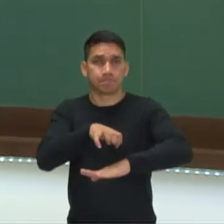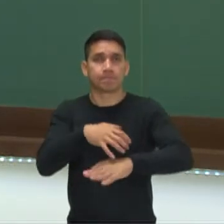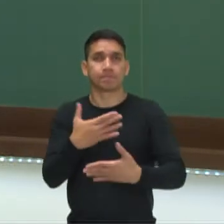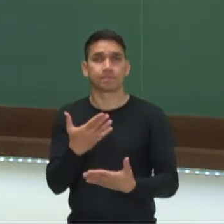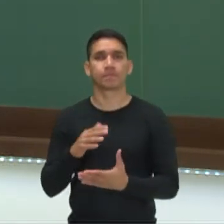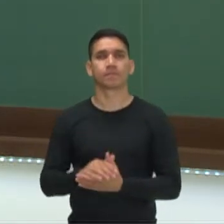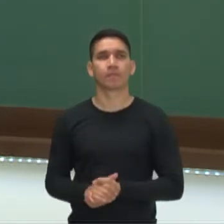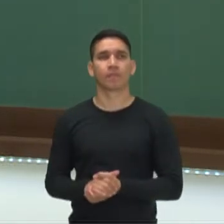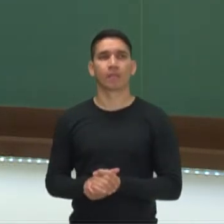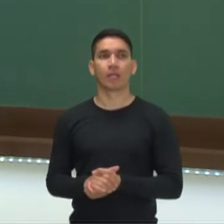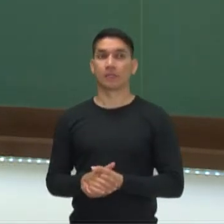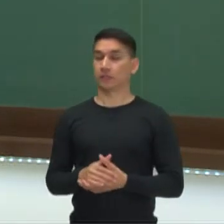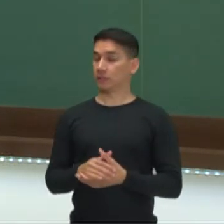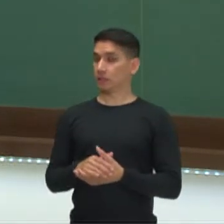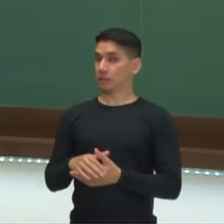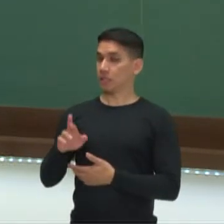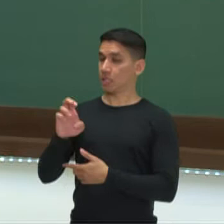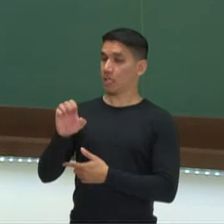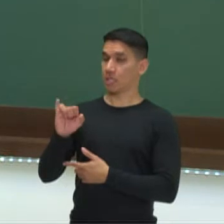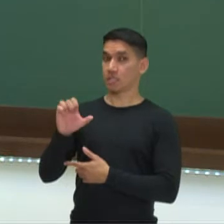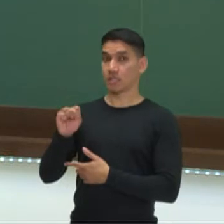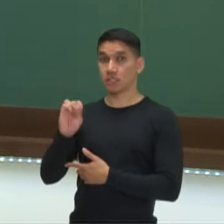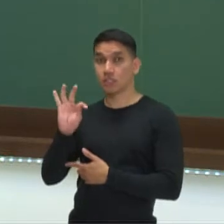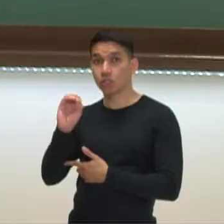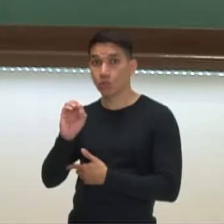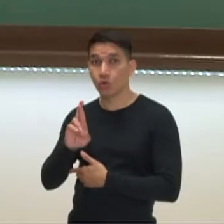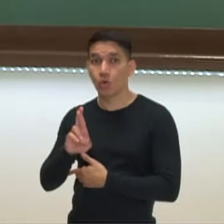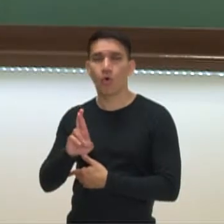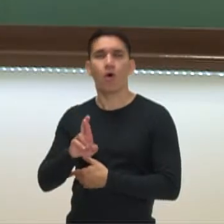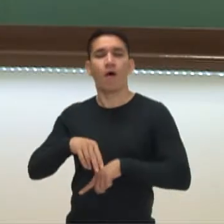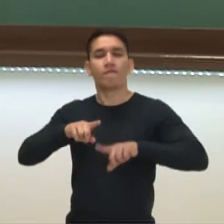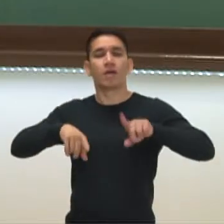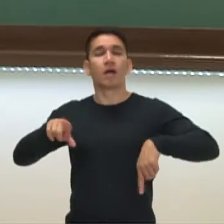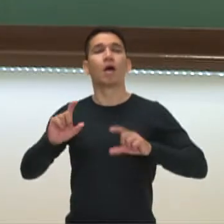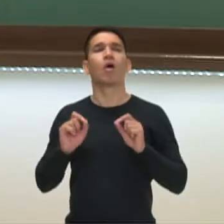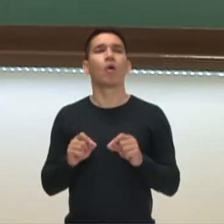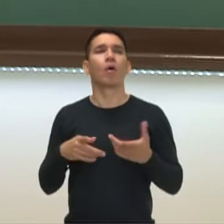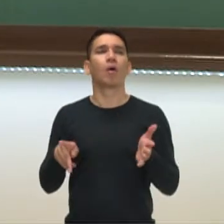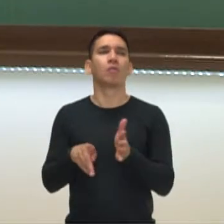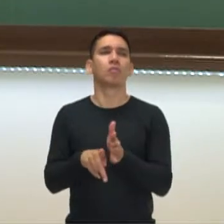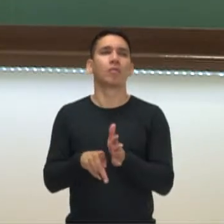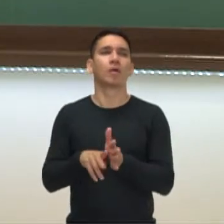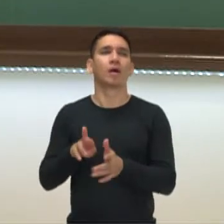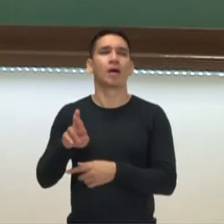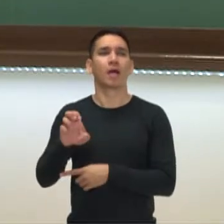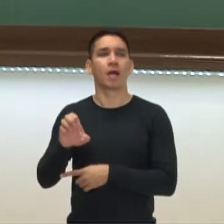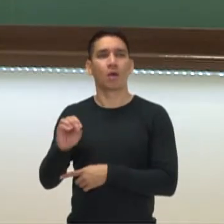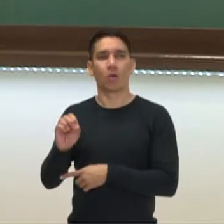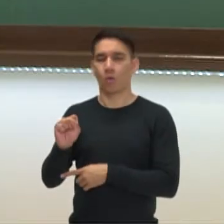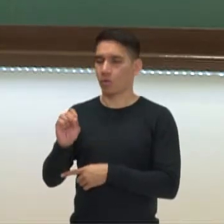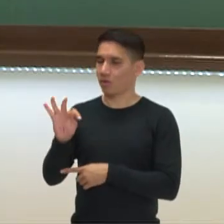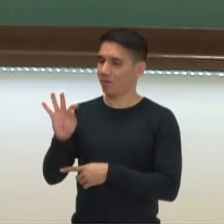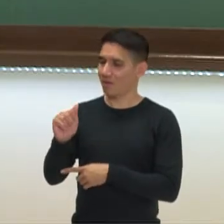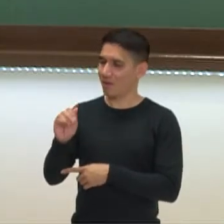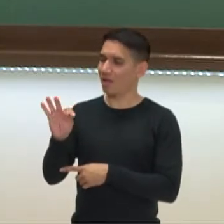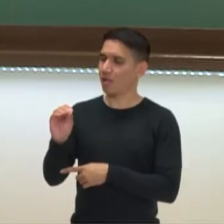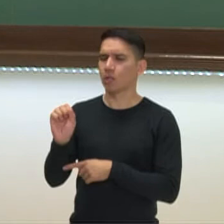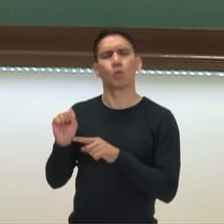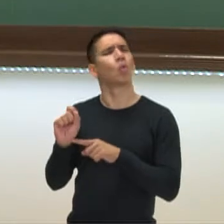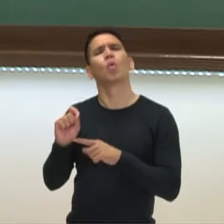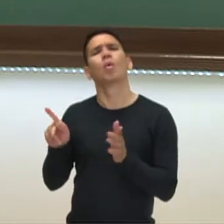Resistor variável. Então o reostato, por exemplo, é o popularmente chamado de potenciômetro.